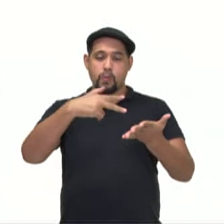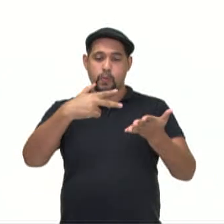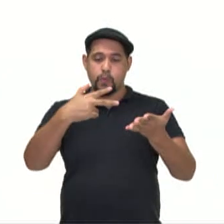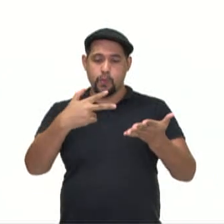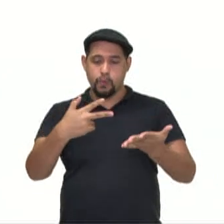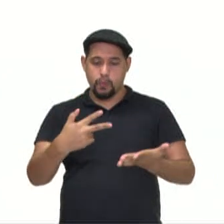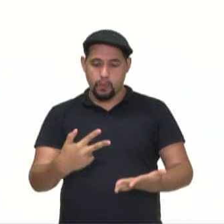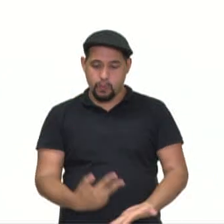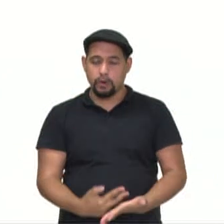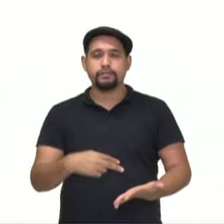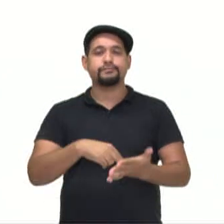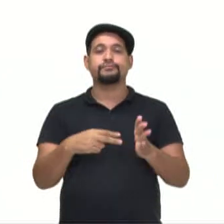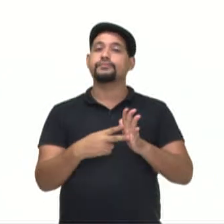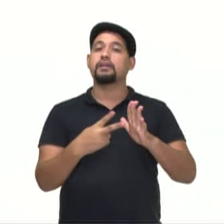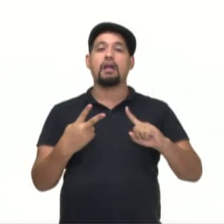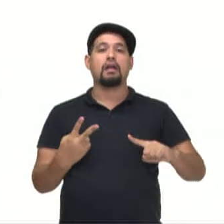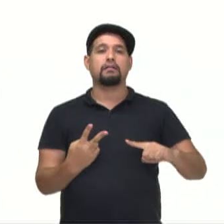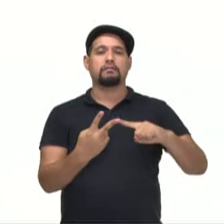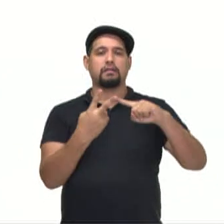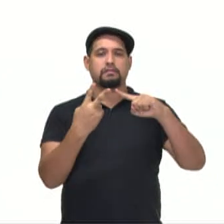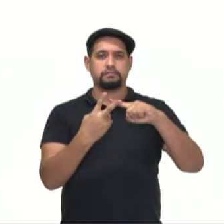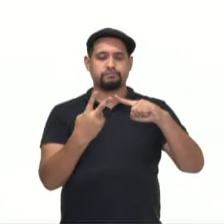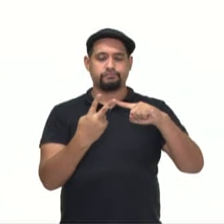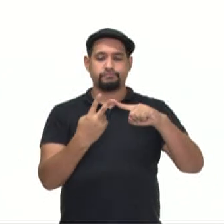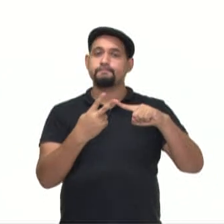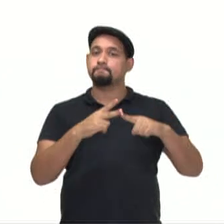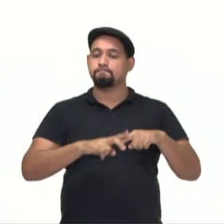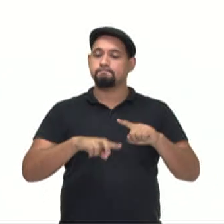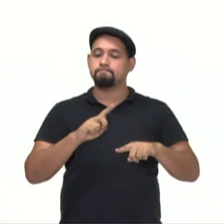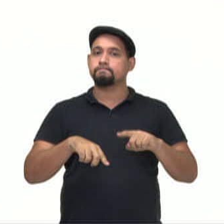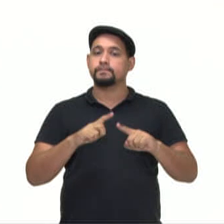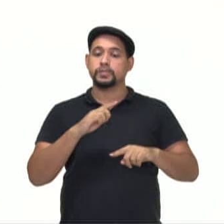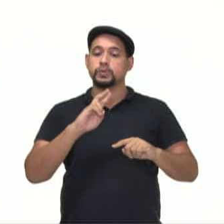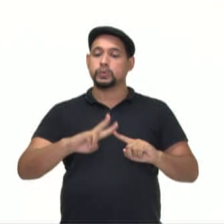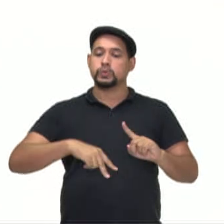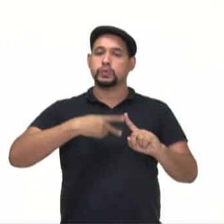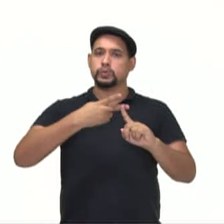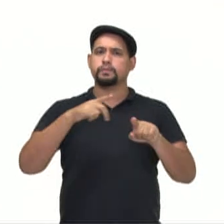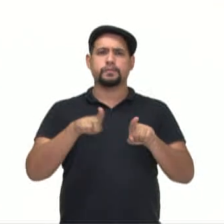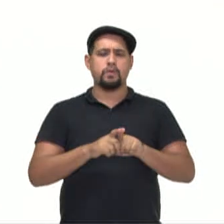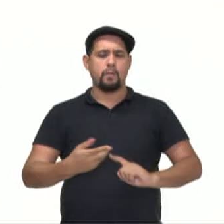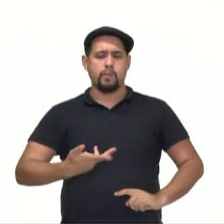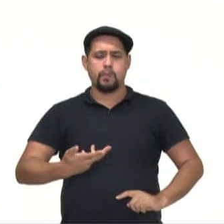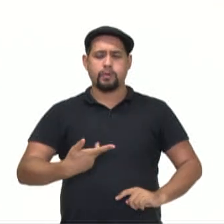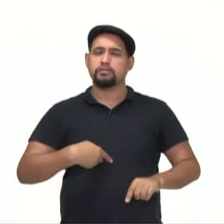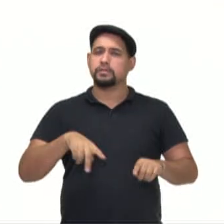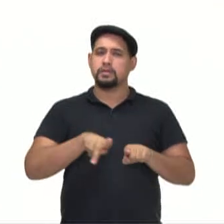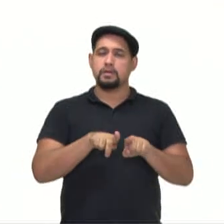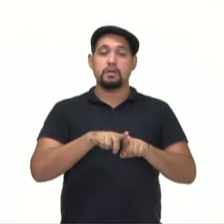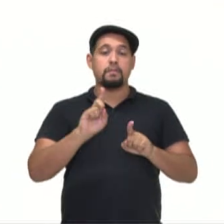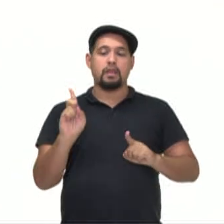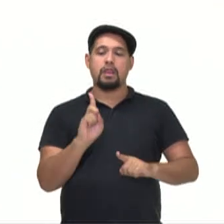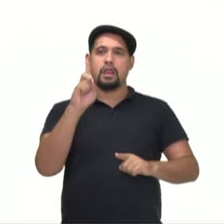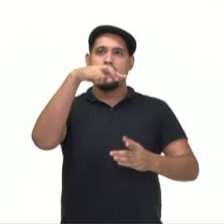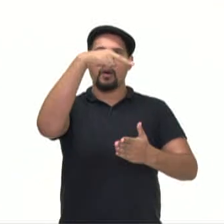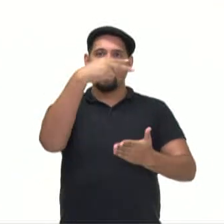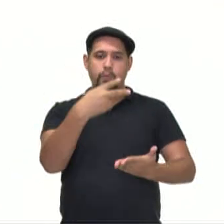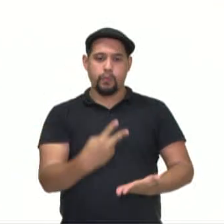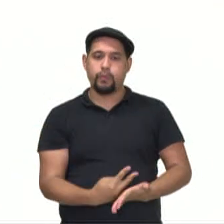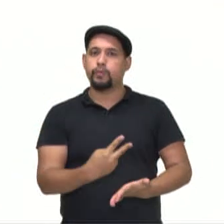corresponde à raiz quadrada do produto do dobro da aceleração da gravidade pela altura da queda.